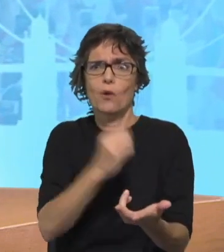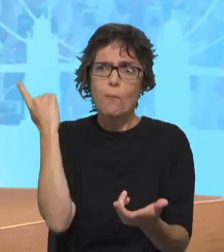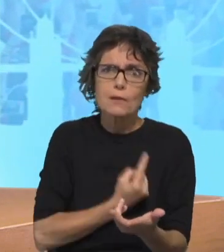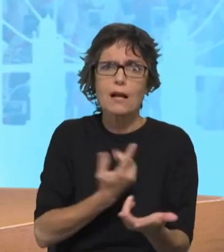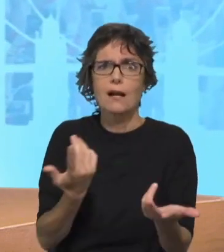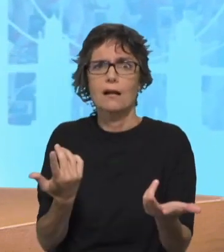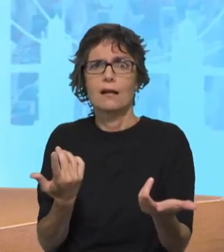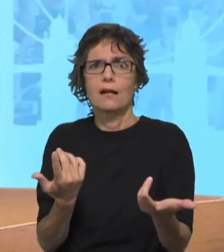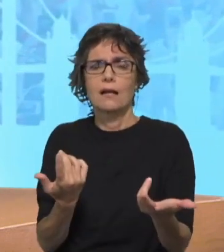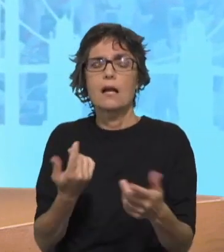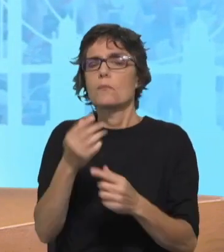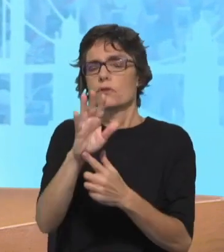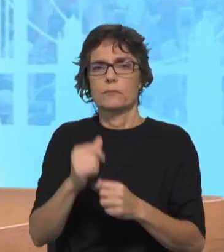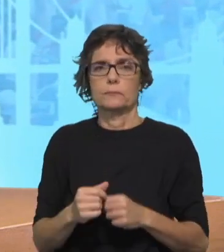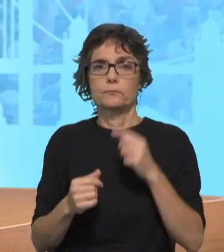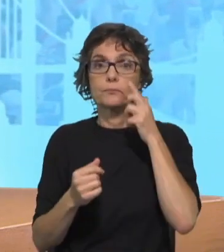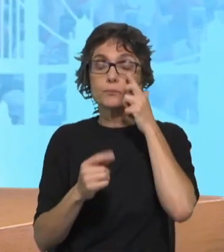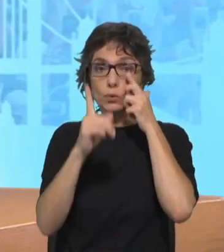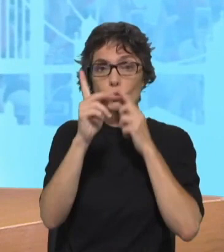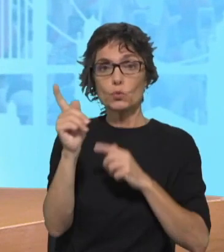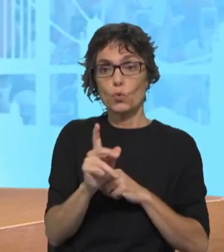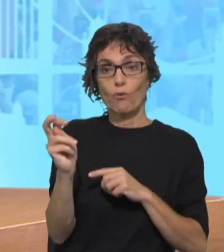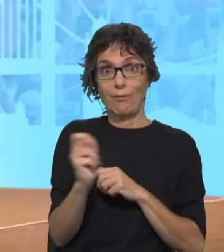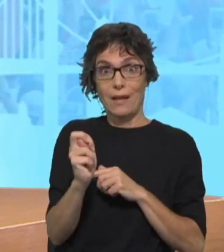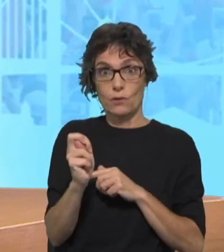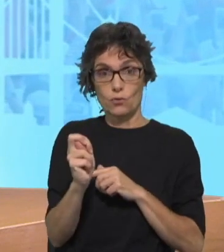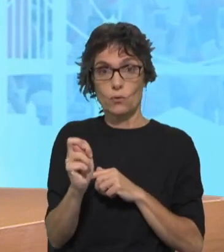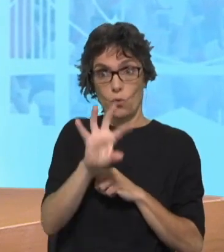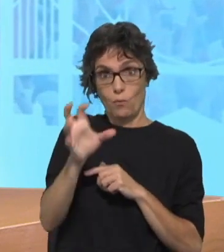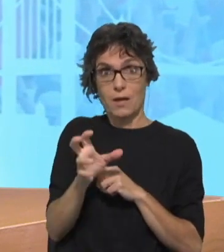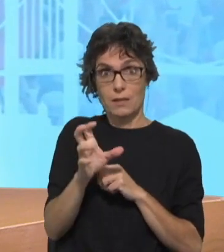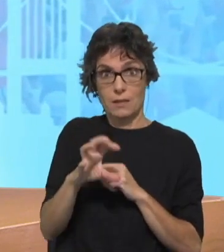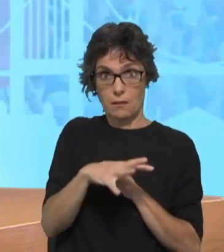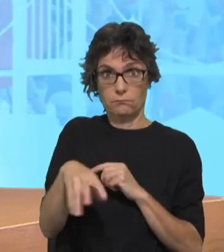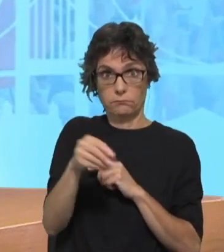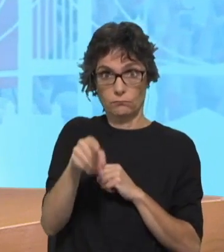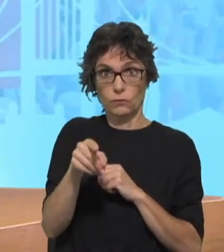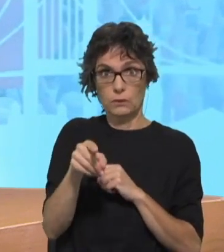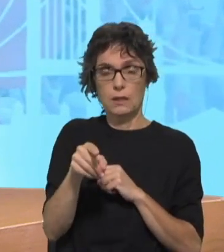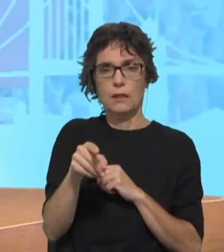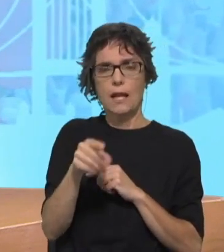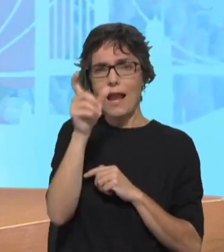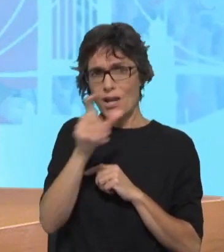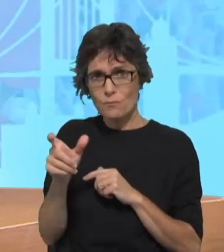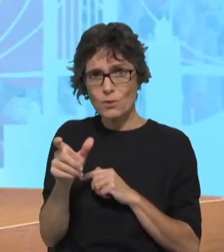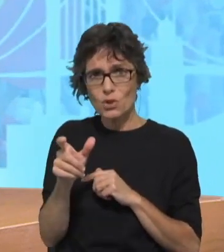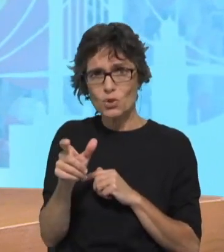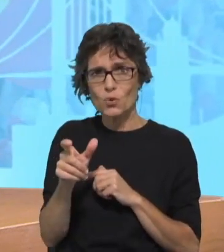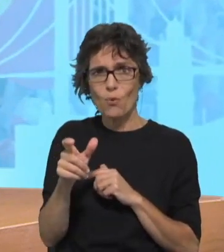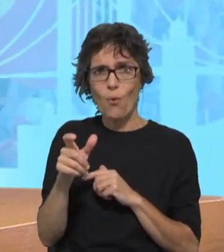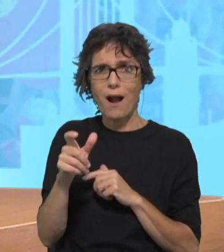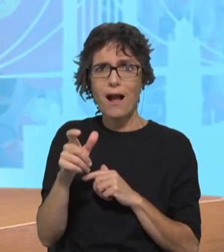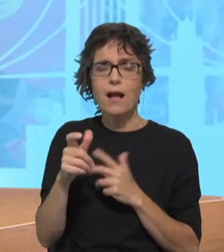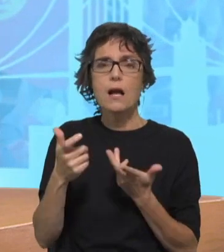exemplo, se eu disser que um terço dos países do mundo, as pessoas sofrem algum tipo de perseguição